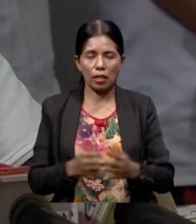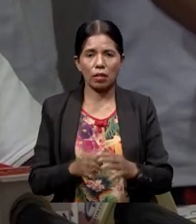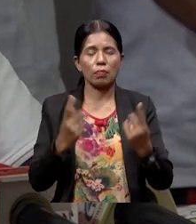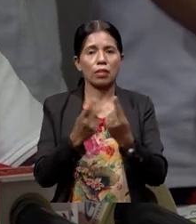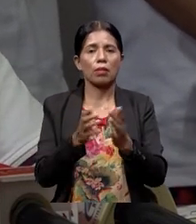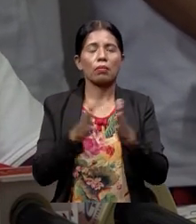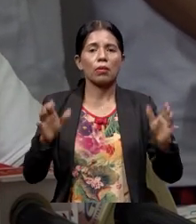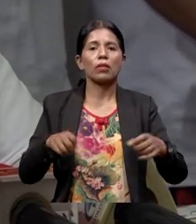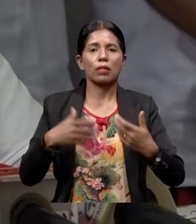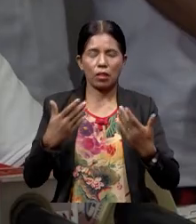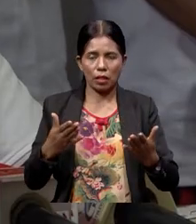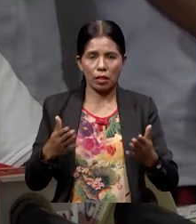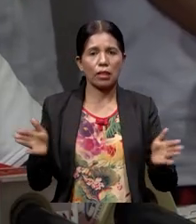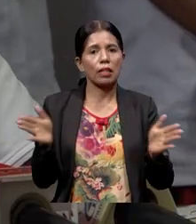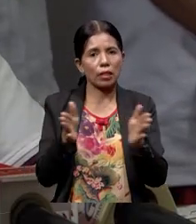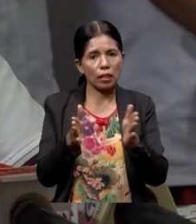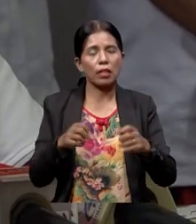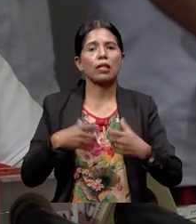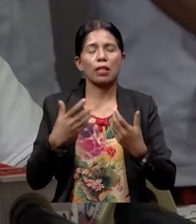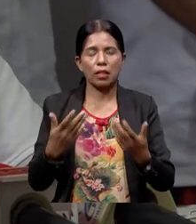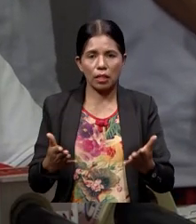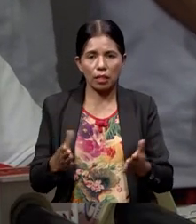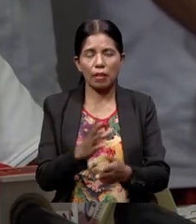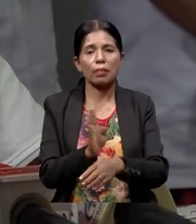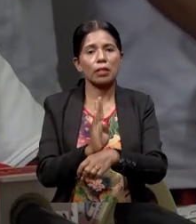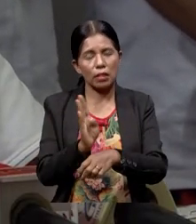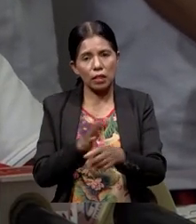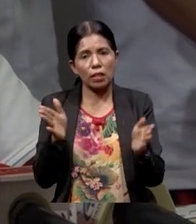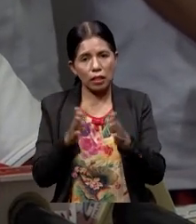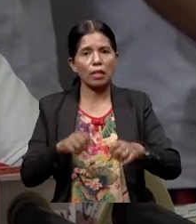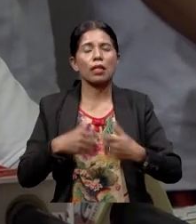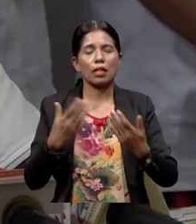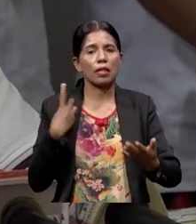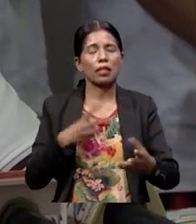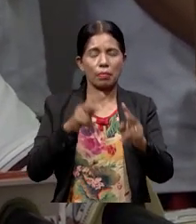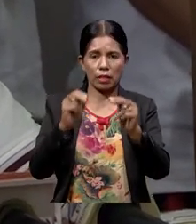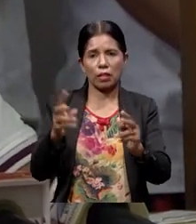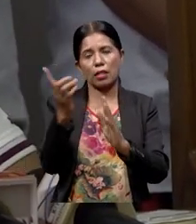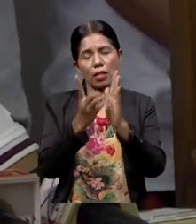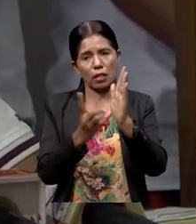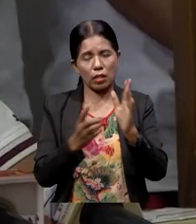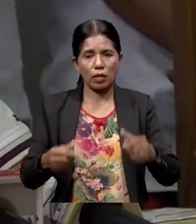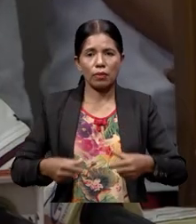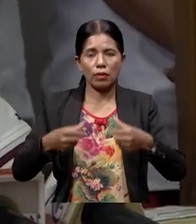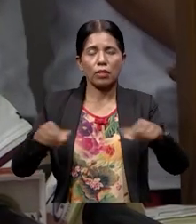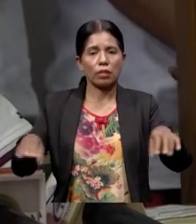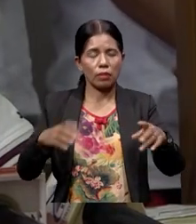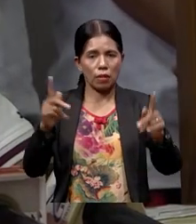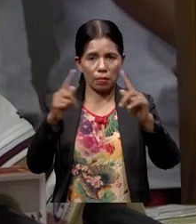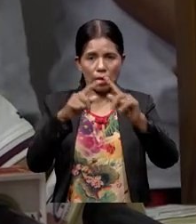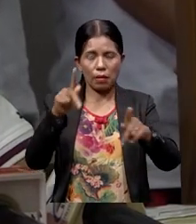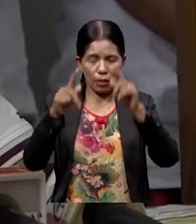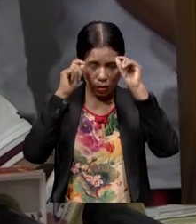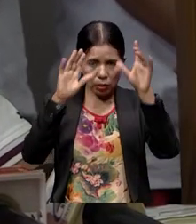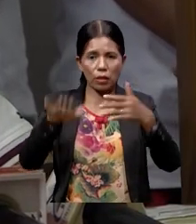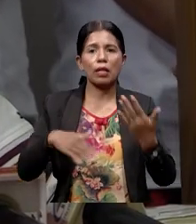Hira, Médio Hira, Kik Hira, Micro Hira e tat precisa dar o serne. Não mas for serviço para Timoroang Hira,